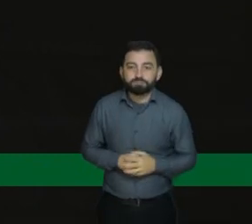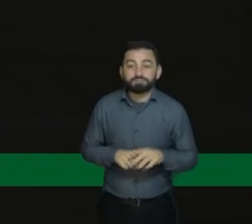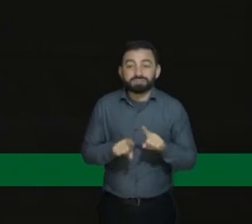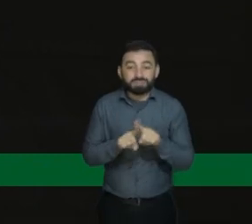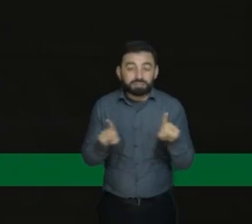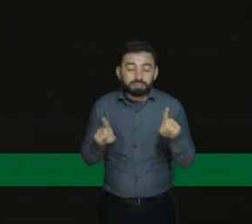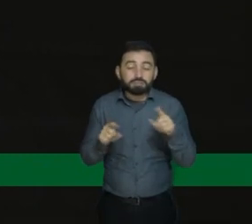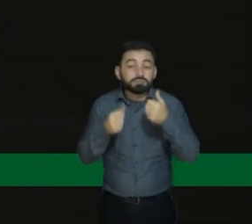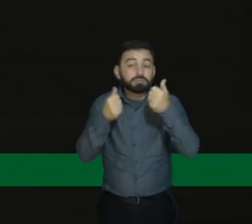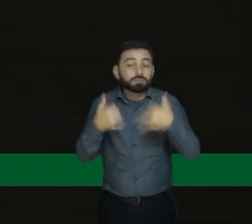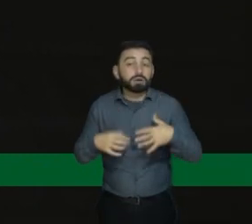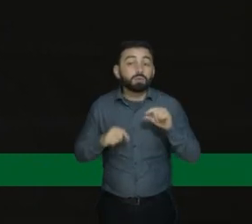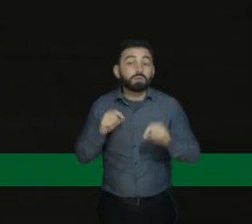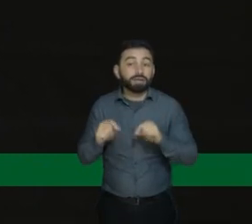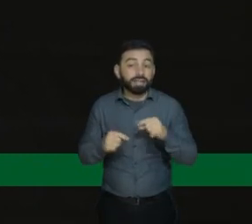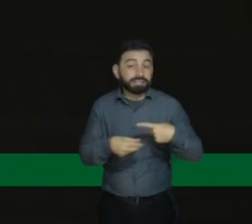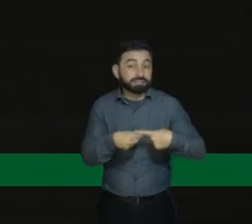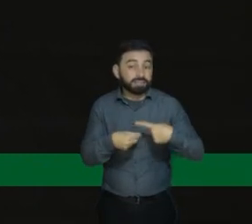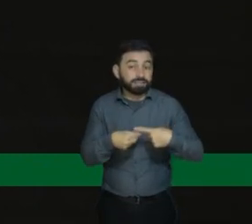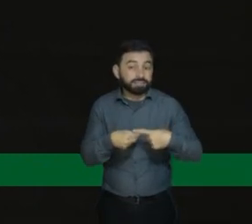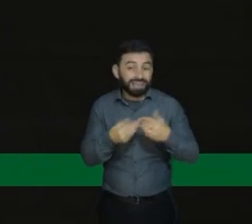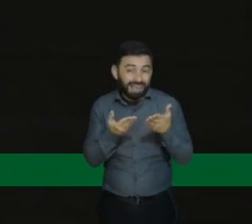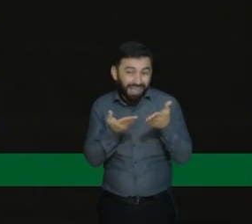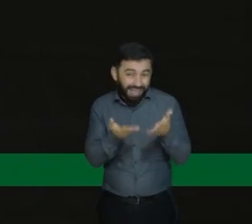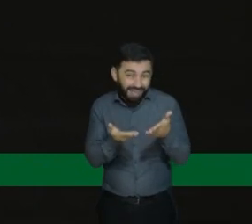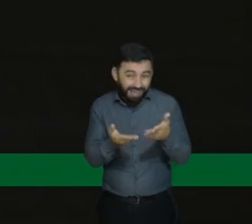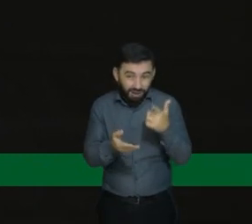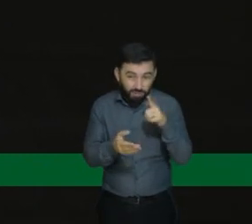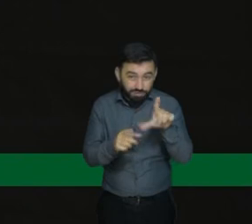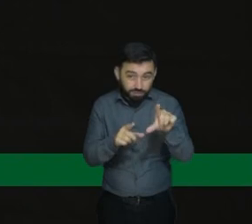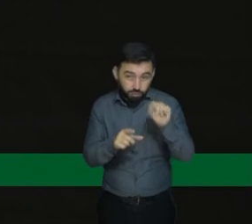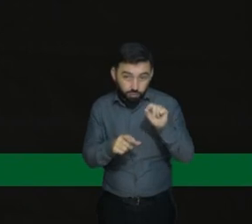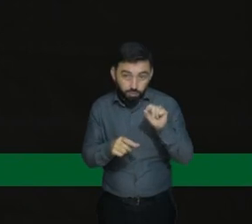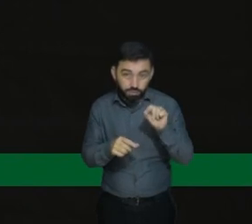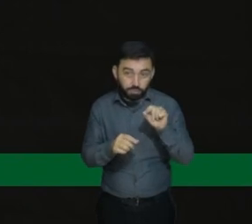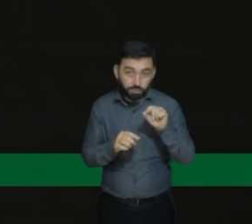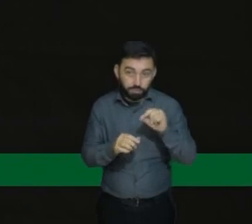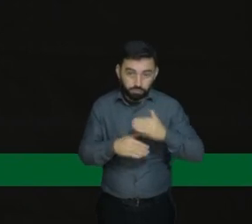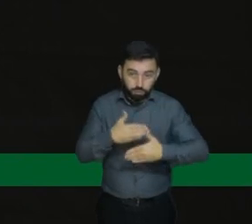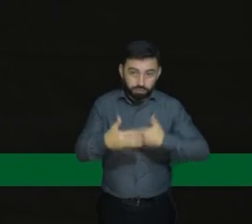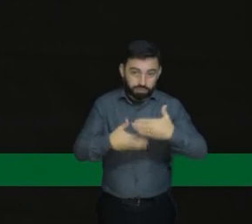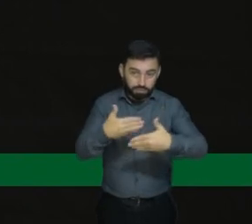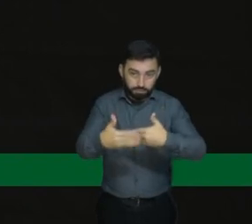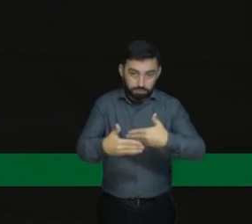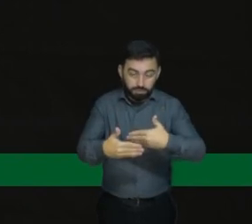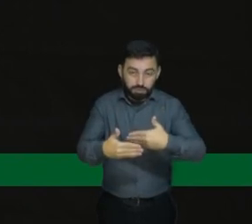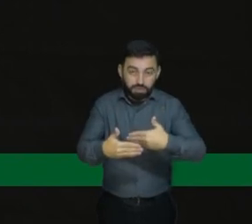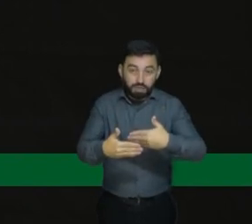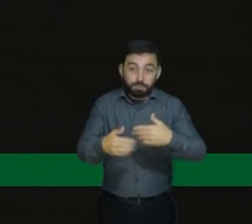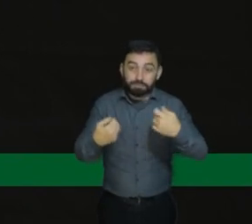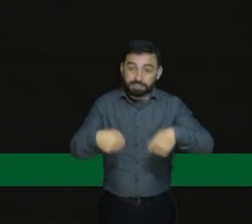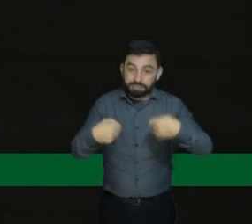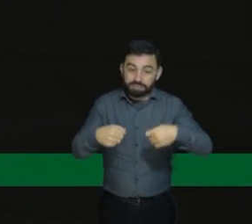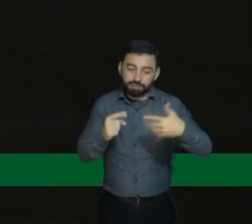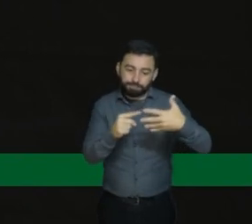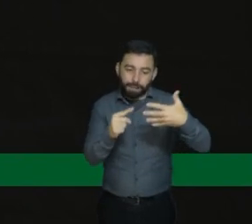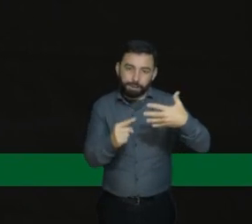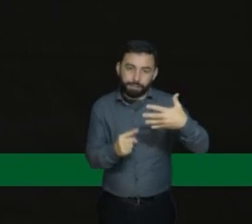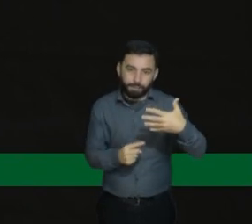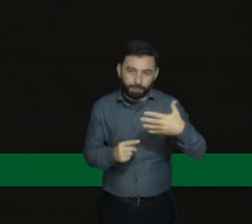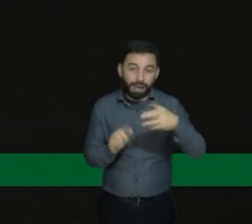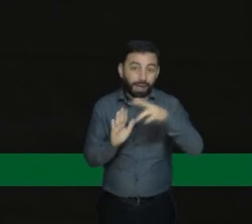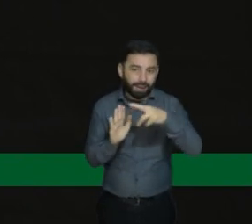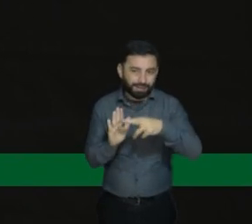que, para uma cidade ser escolhida para iniciar um processo Blue Zones, ela tem que ter requisitos muito